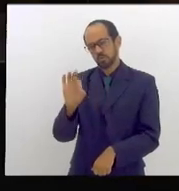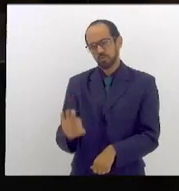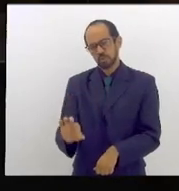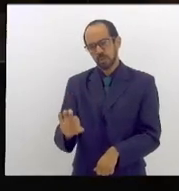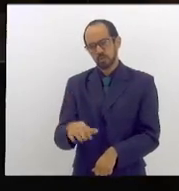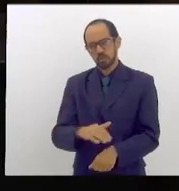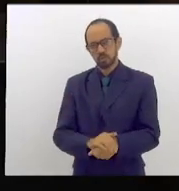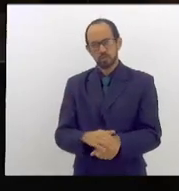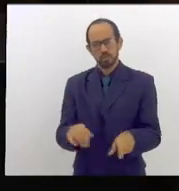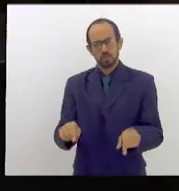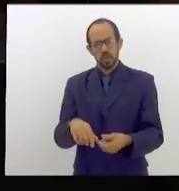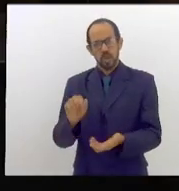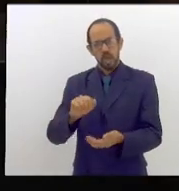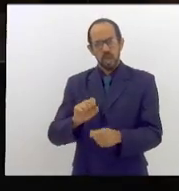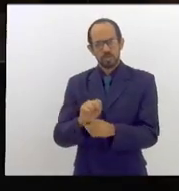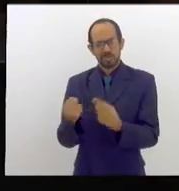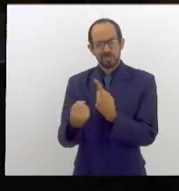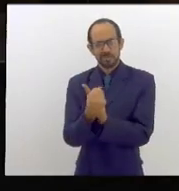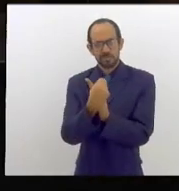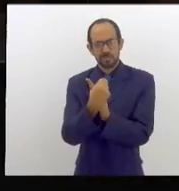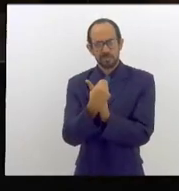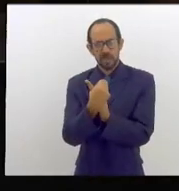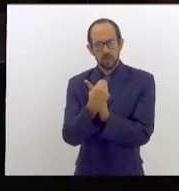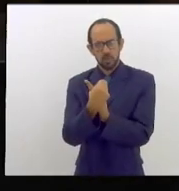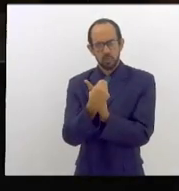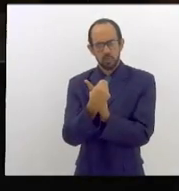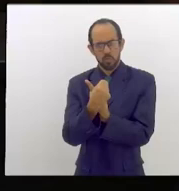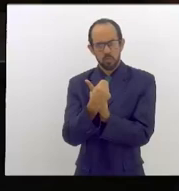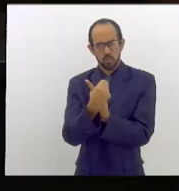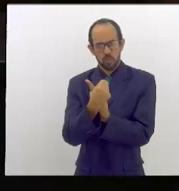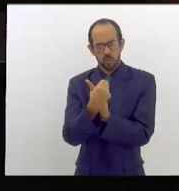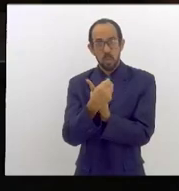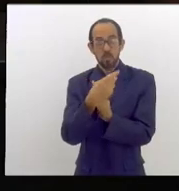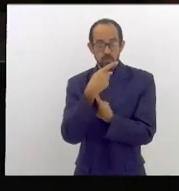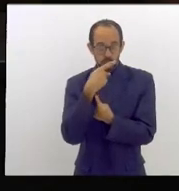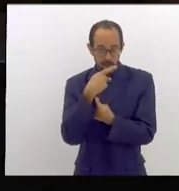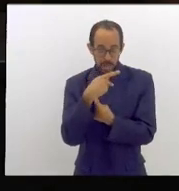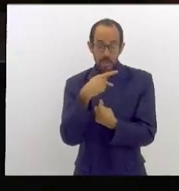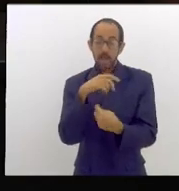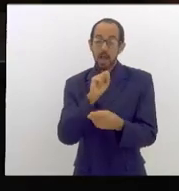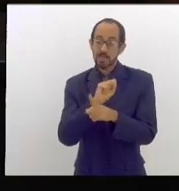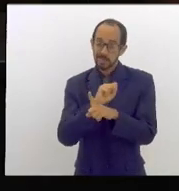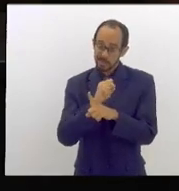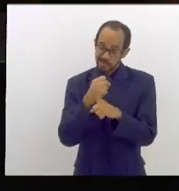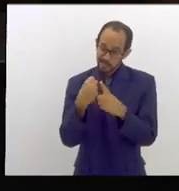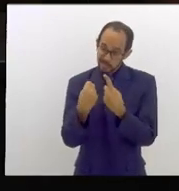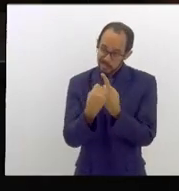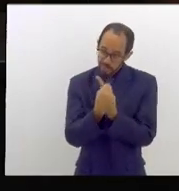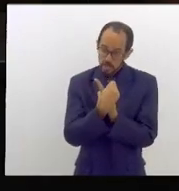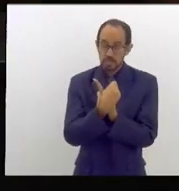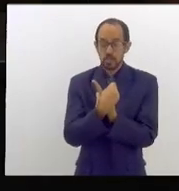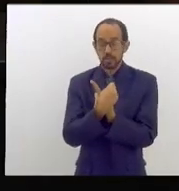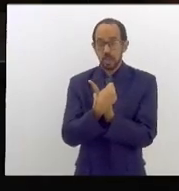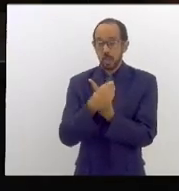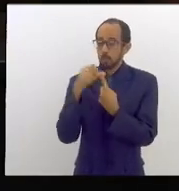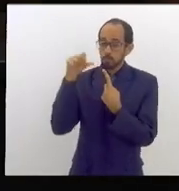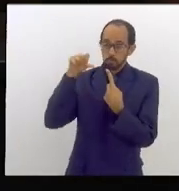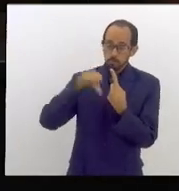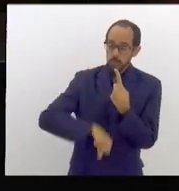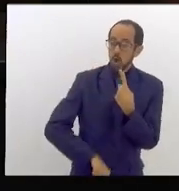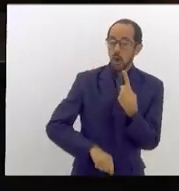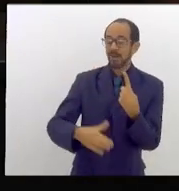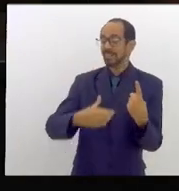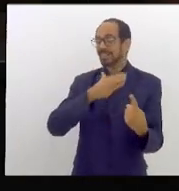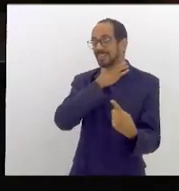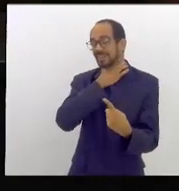orçamento Assistência Social isso assistência social quando temos a maior crise humanitária